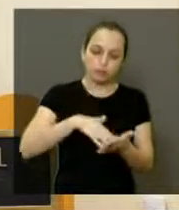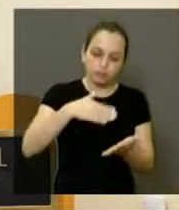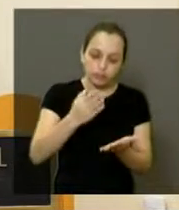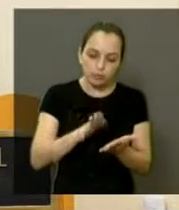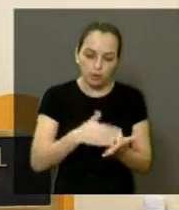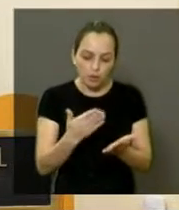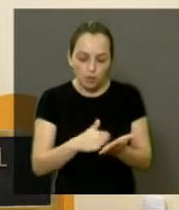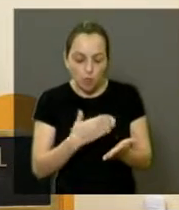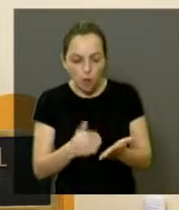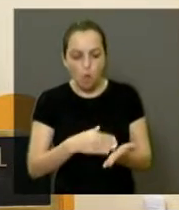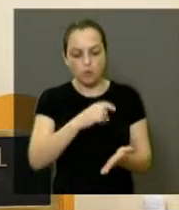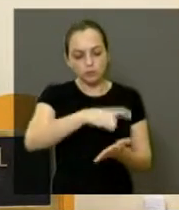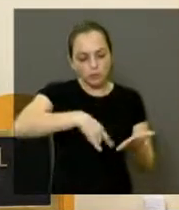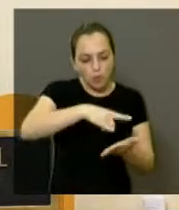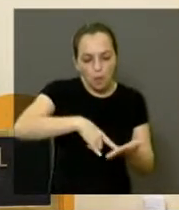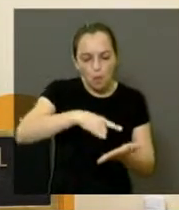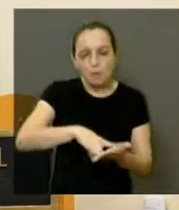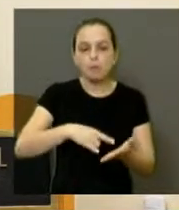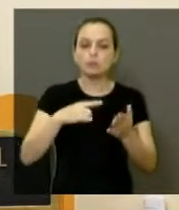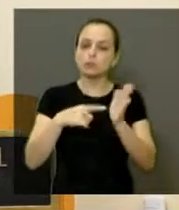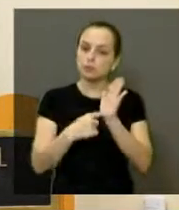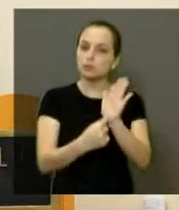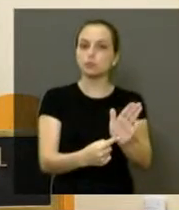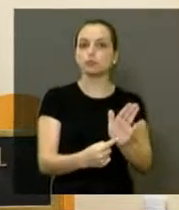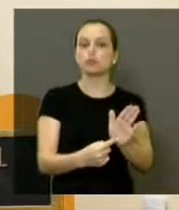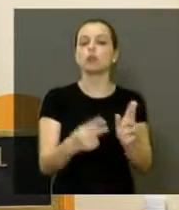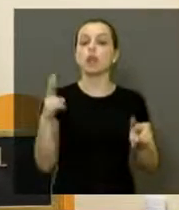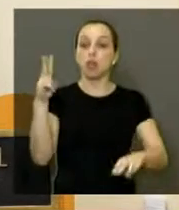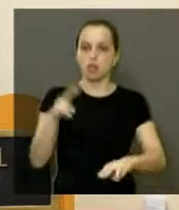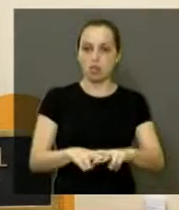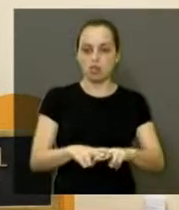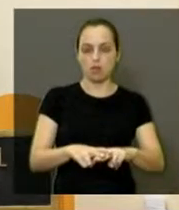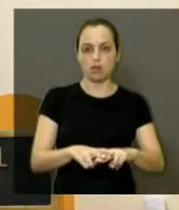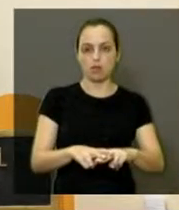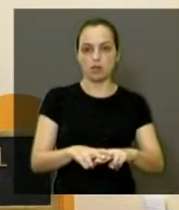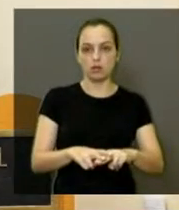falando aquilo. E cana, cadeia, prisão,